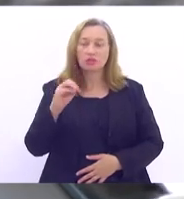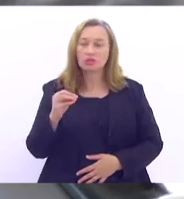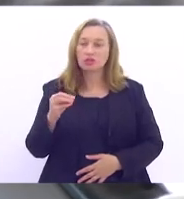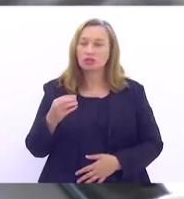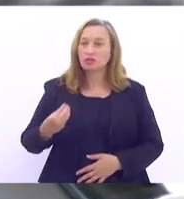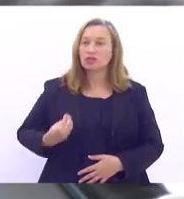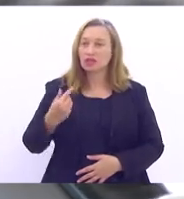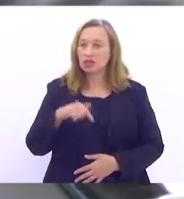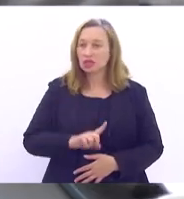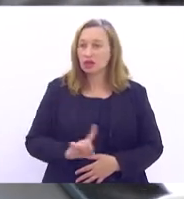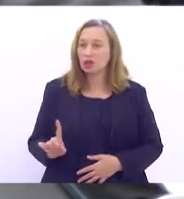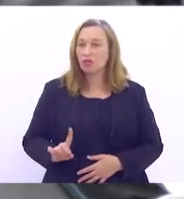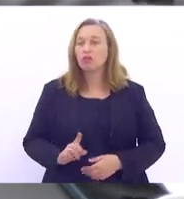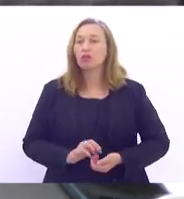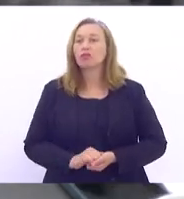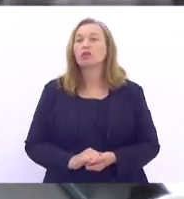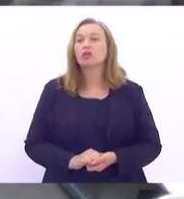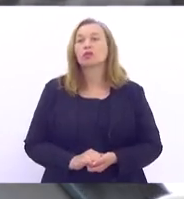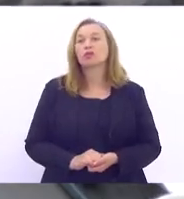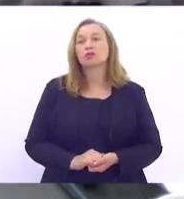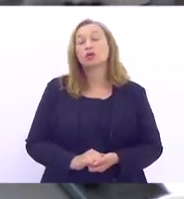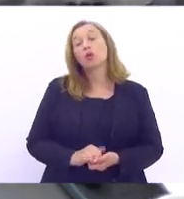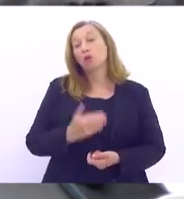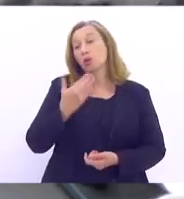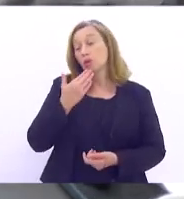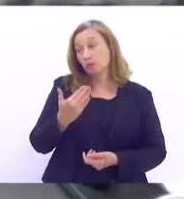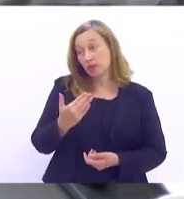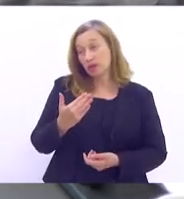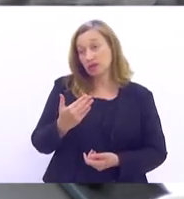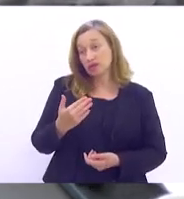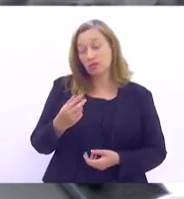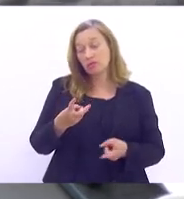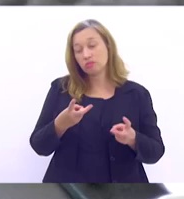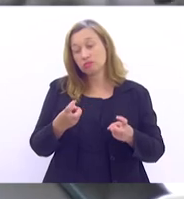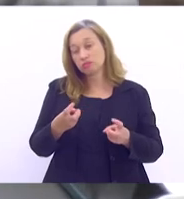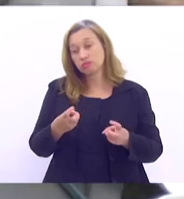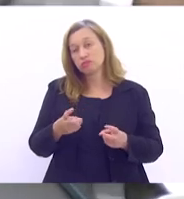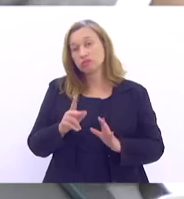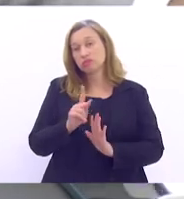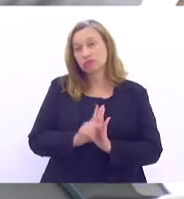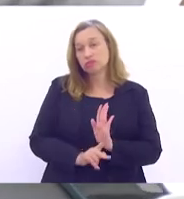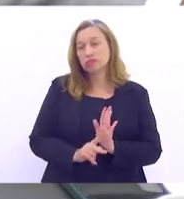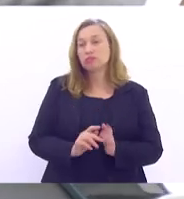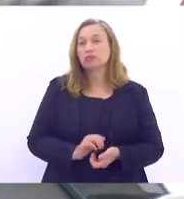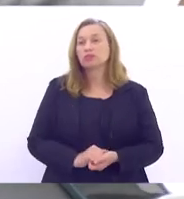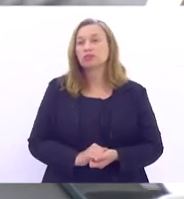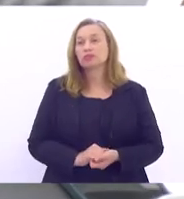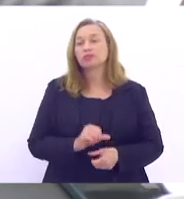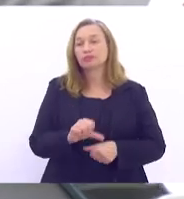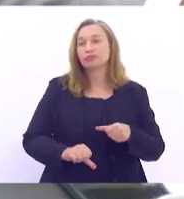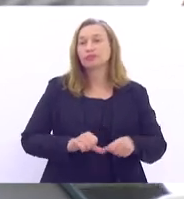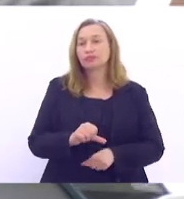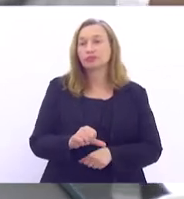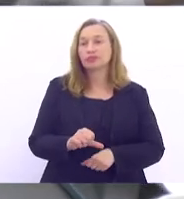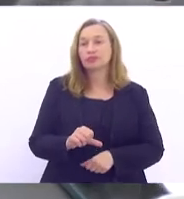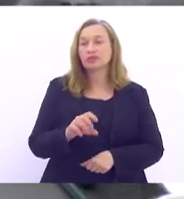encontra, e talvez eu peça a vista disso, desse projeto, é transformar em